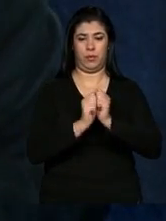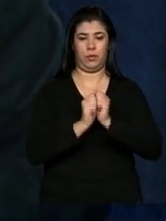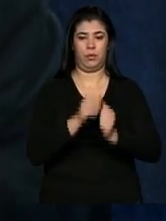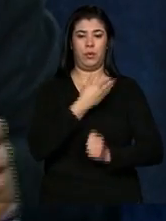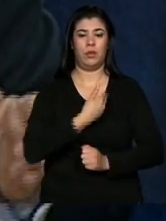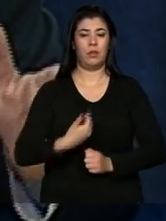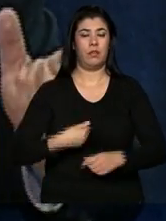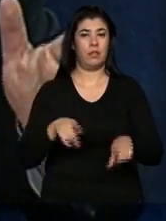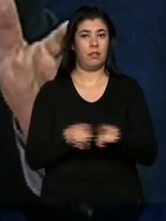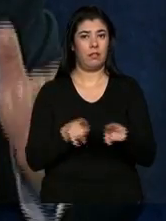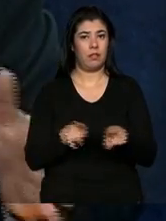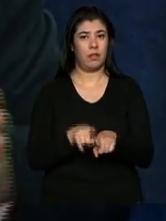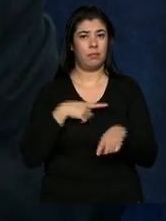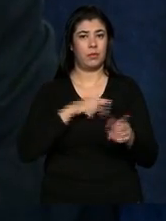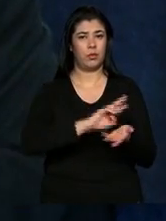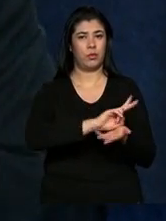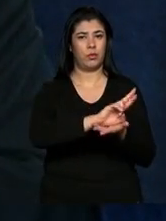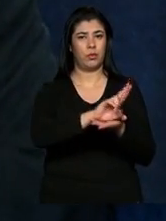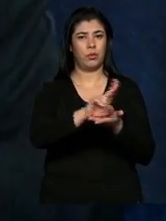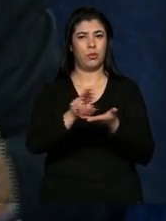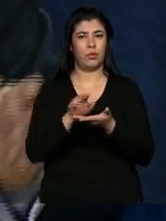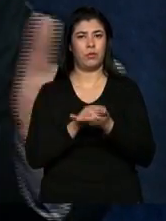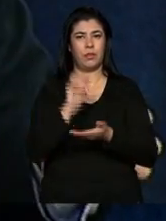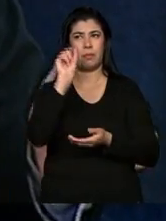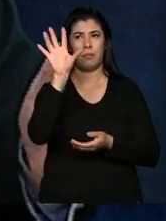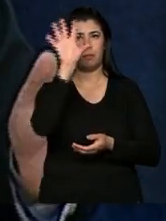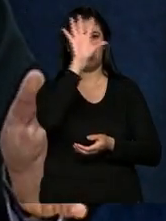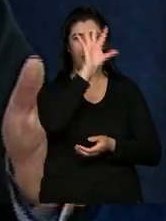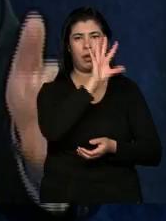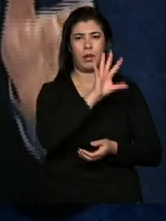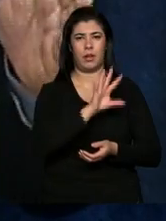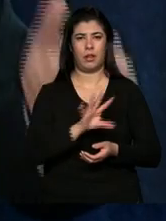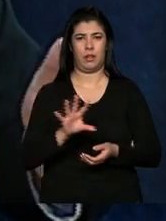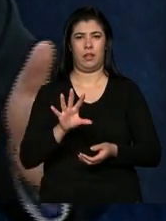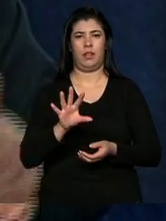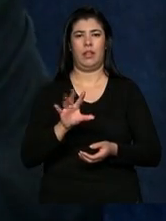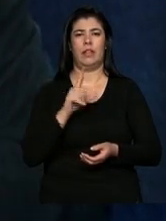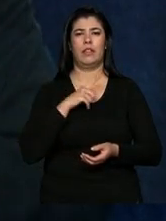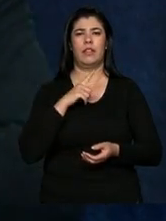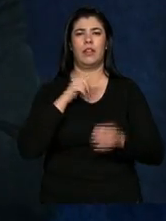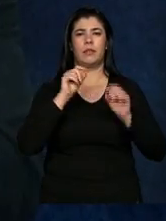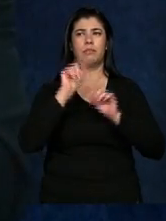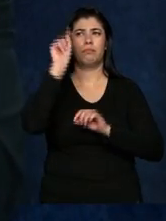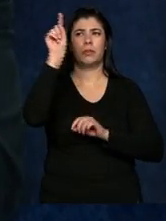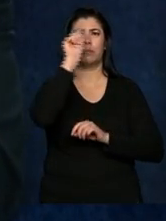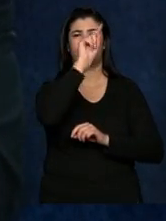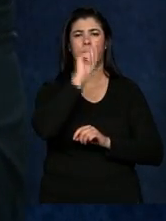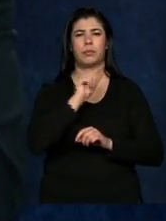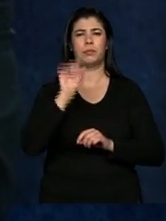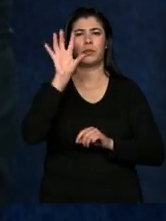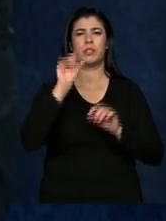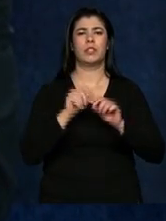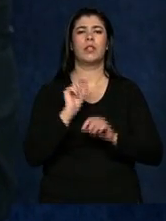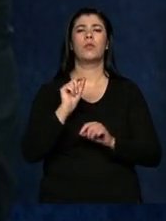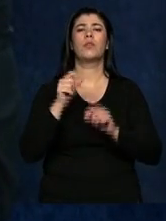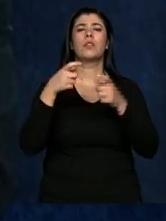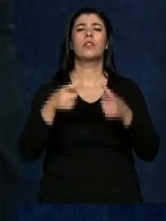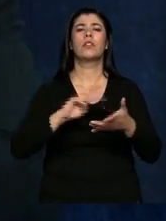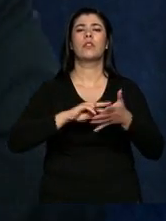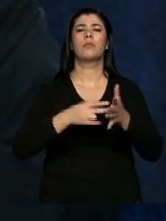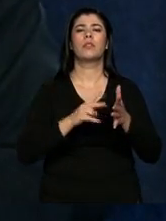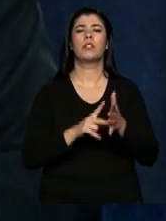ele costuma estabelecer uma série de caixinhas que no caso do governo federal são os ministérios eh as entidades as